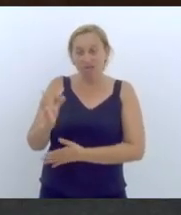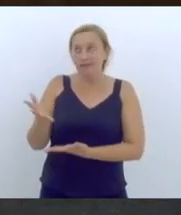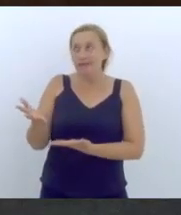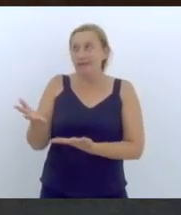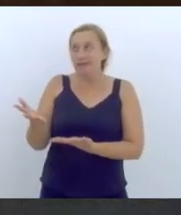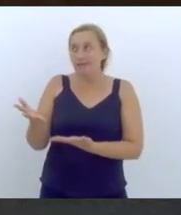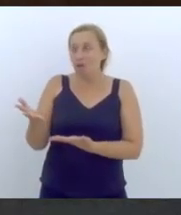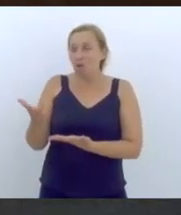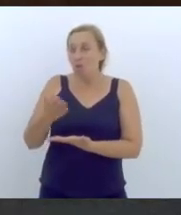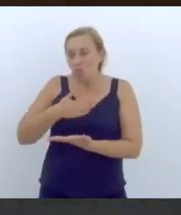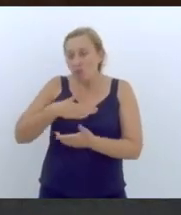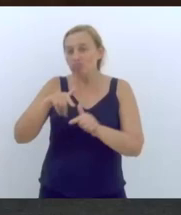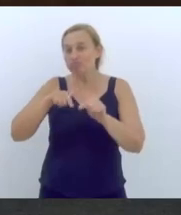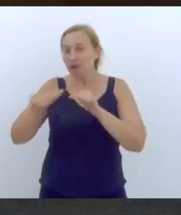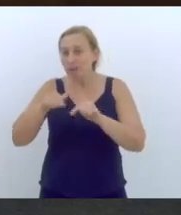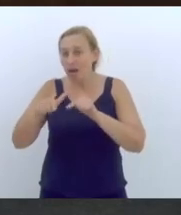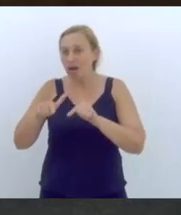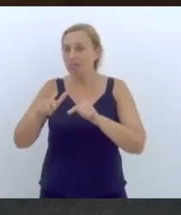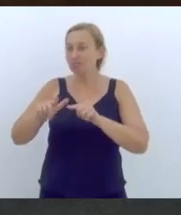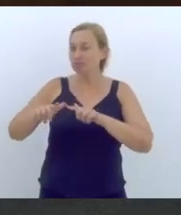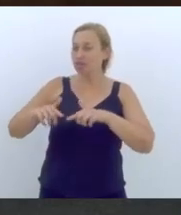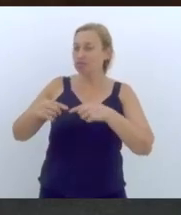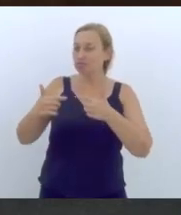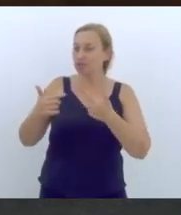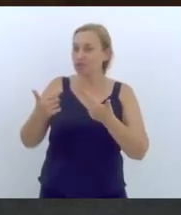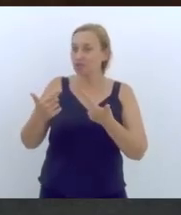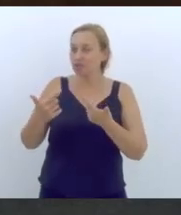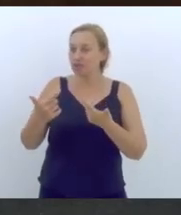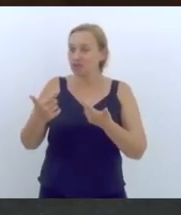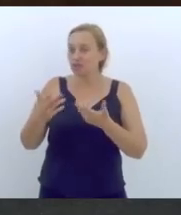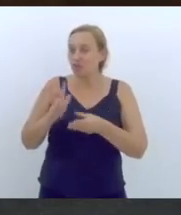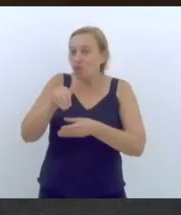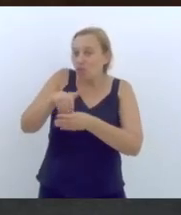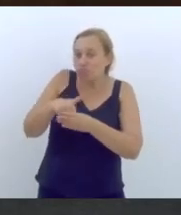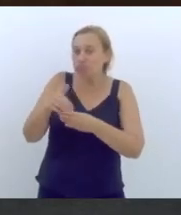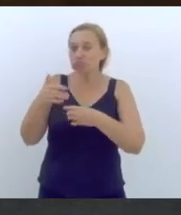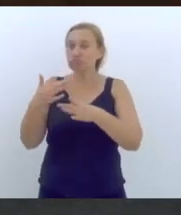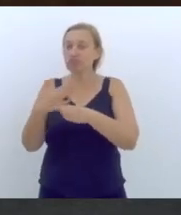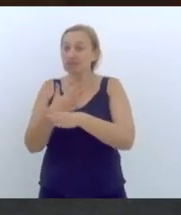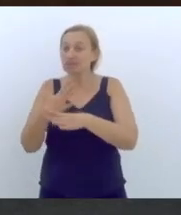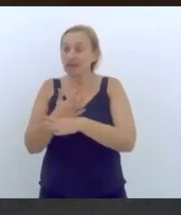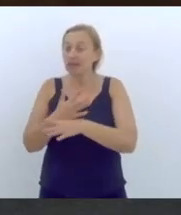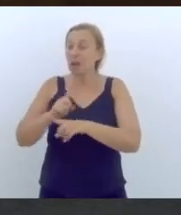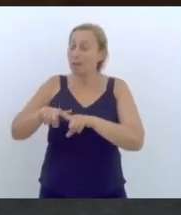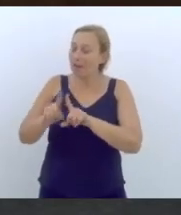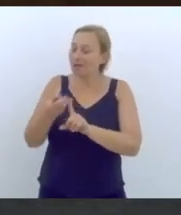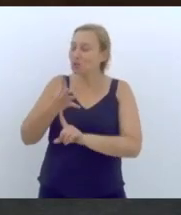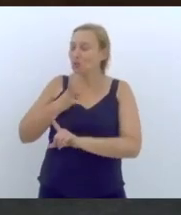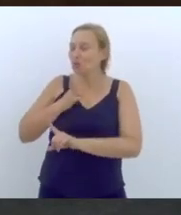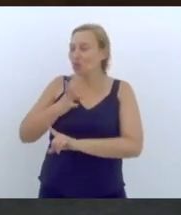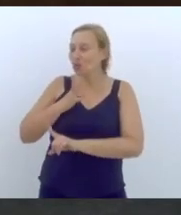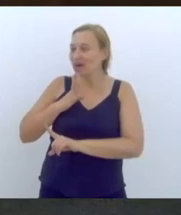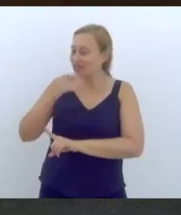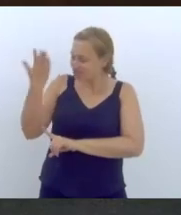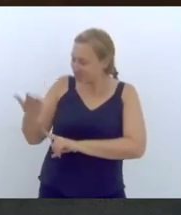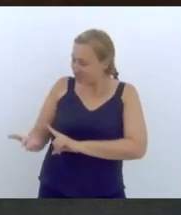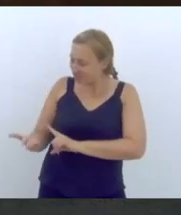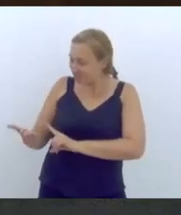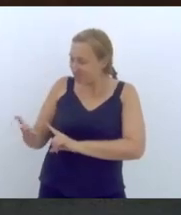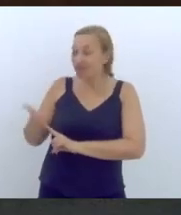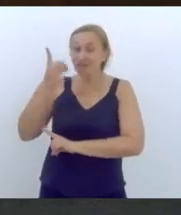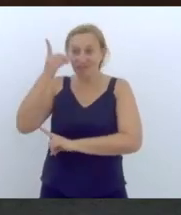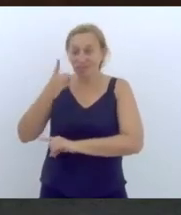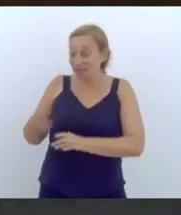a meu trabalho, a minha atuação, os meus votos na cidade, mas reconheço que Vossa Excelência é o deputado da